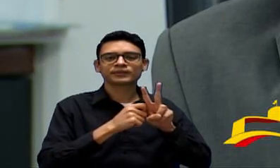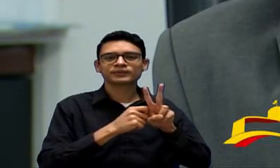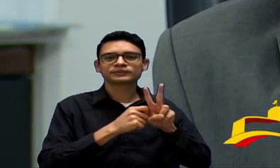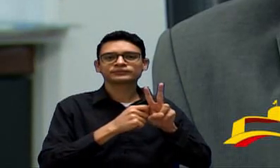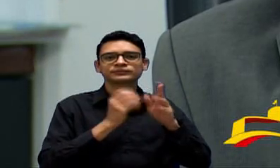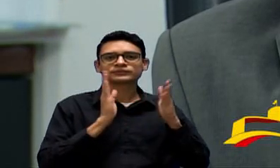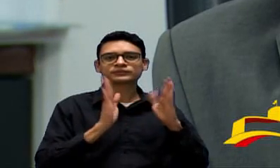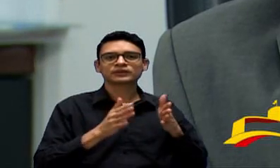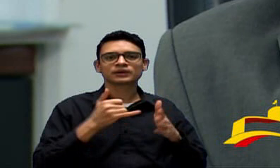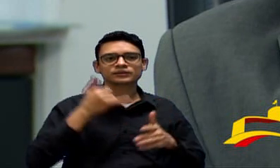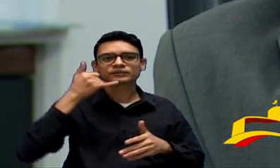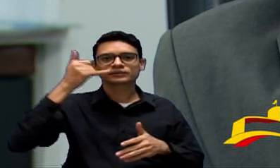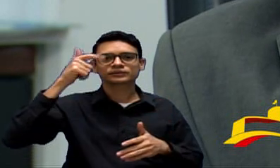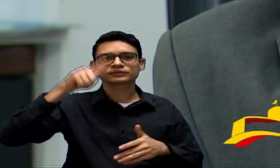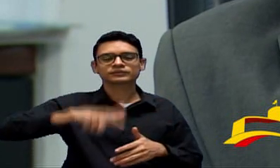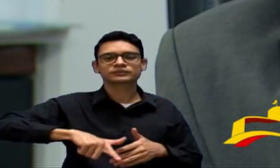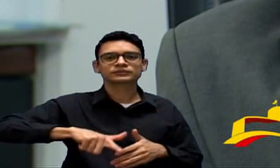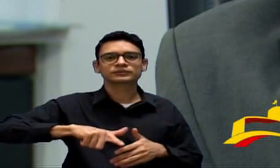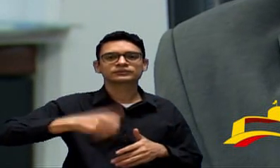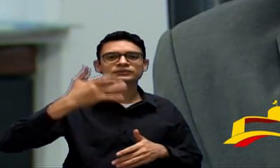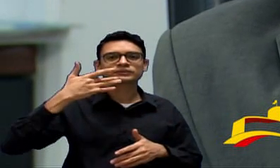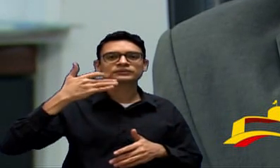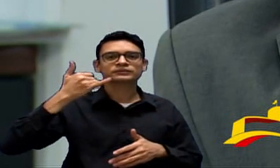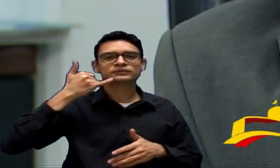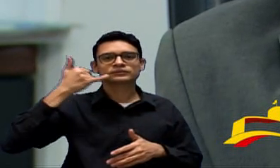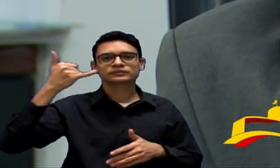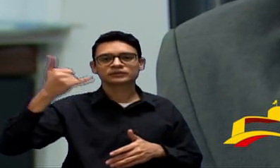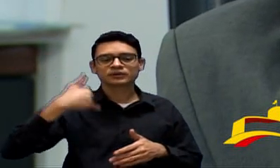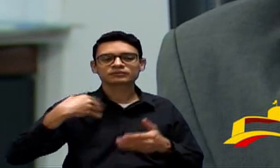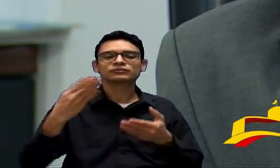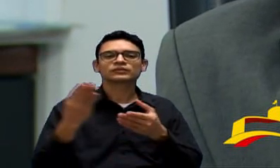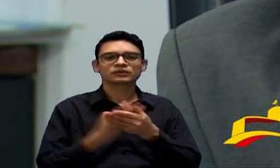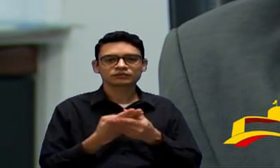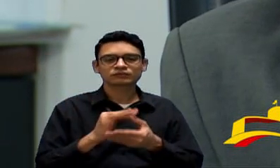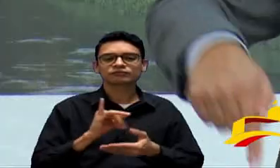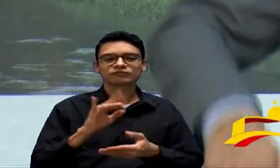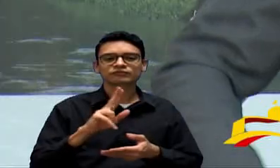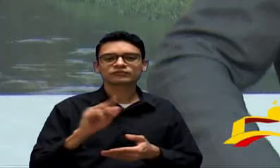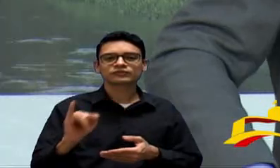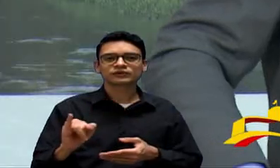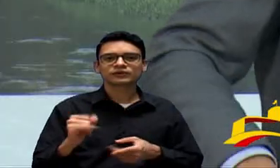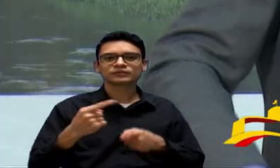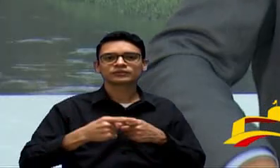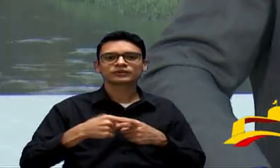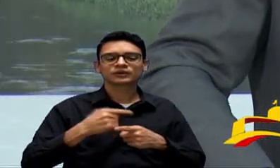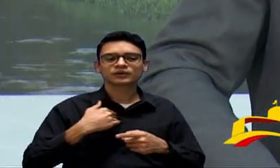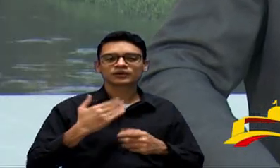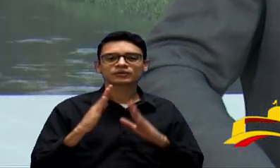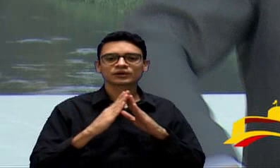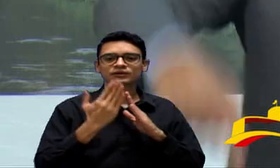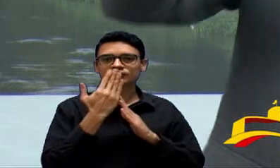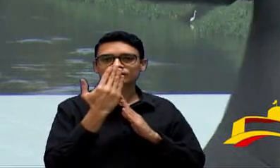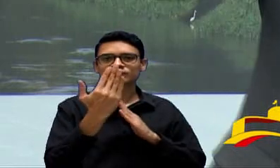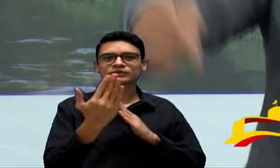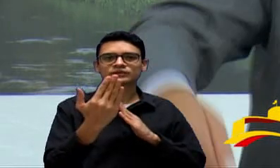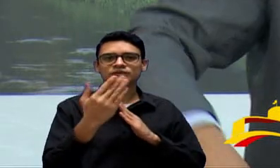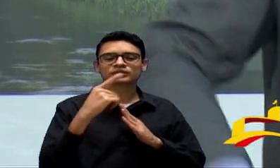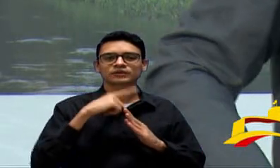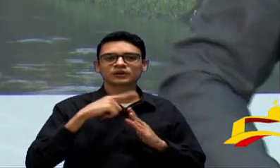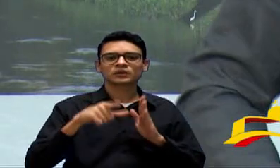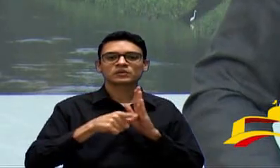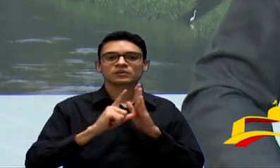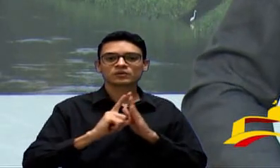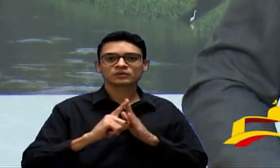liguei lá de novo, falei na ocasião que ia entrar com um processo, por causa de eu estar na frente de casa, onde tentaram